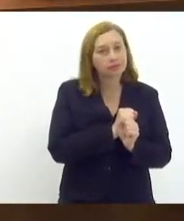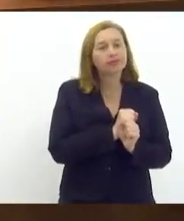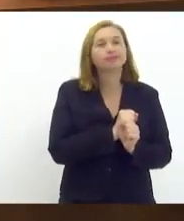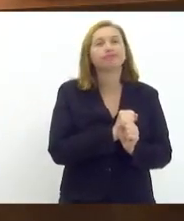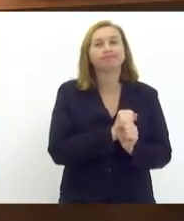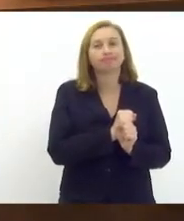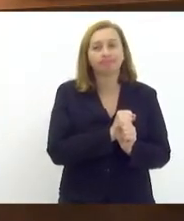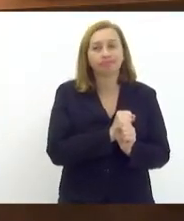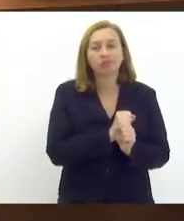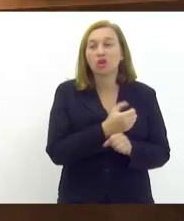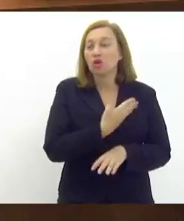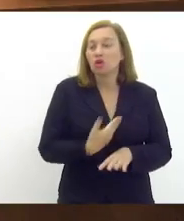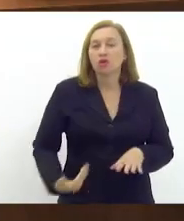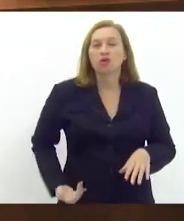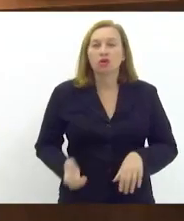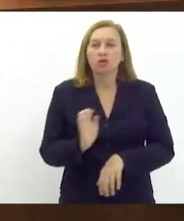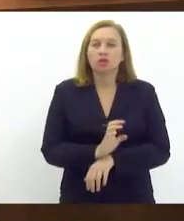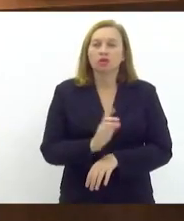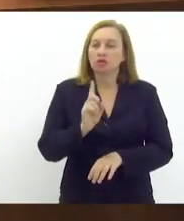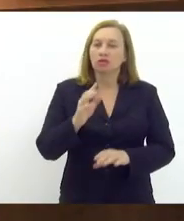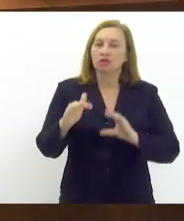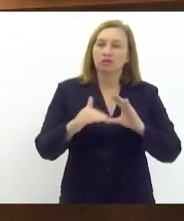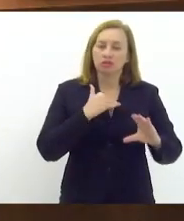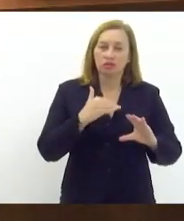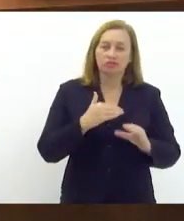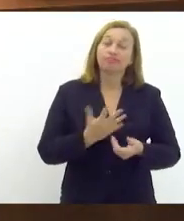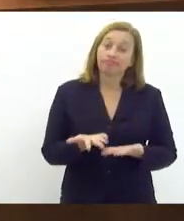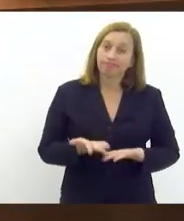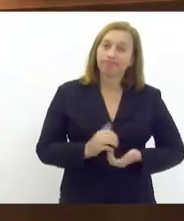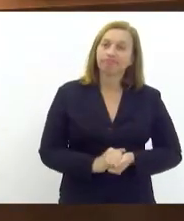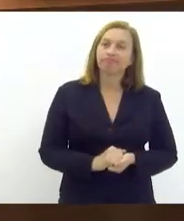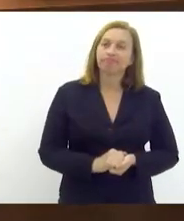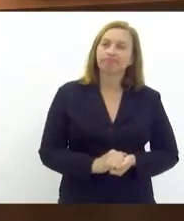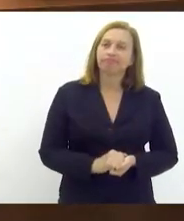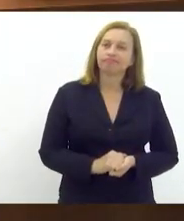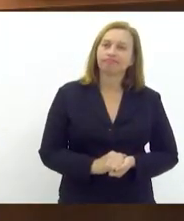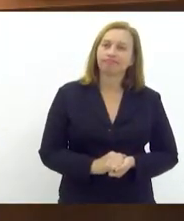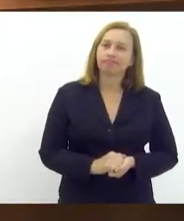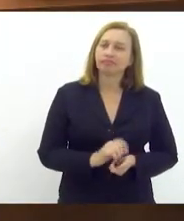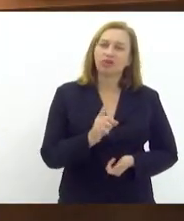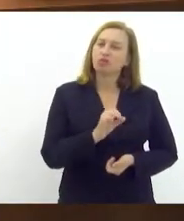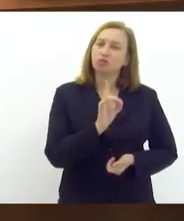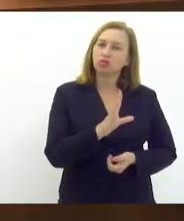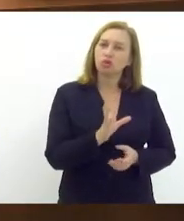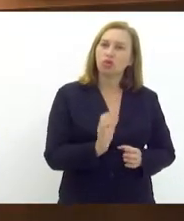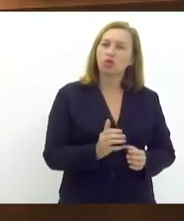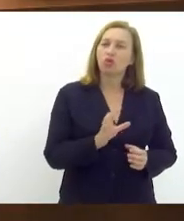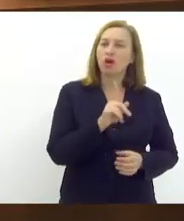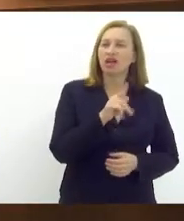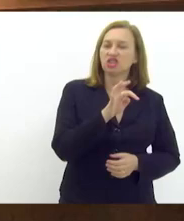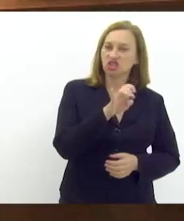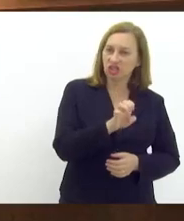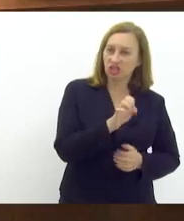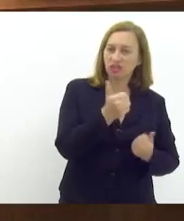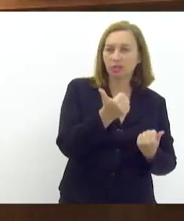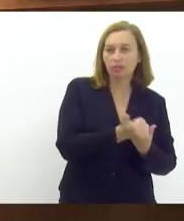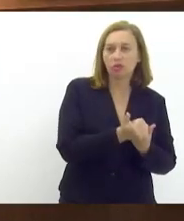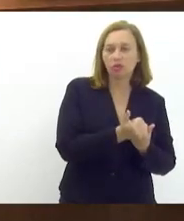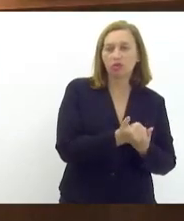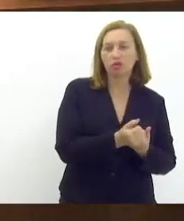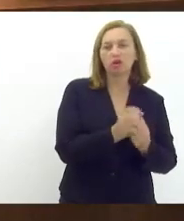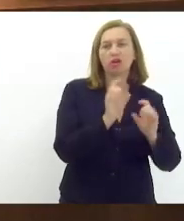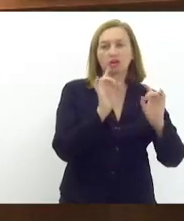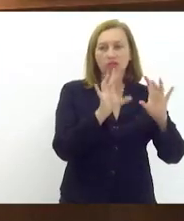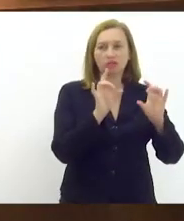porque o governador do Estado não manda para cá ele tá fazendo não só com os agentes de apoio à educação especial ganhei mal